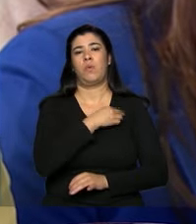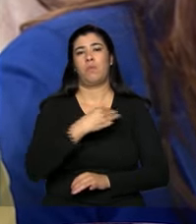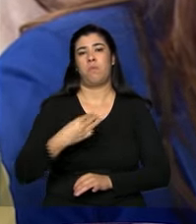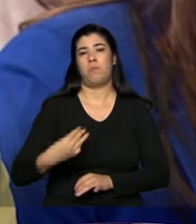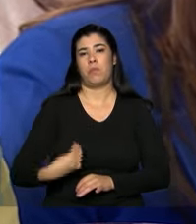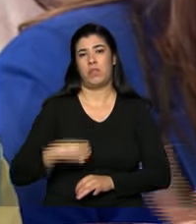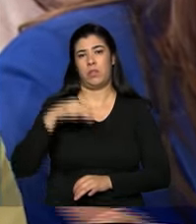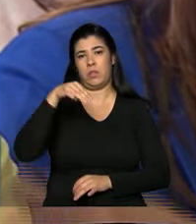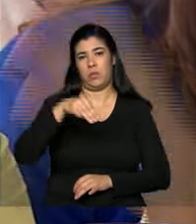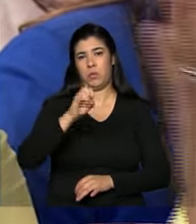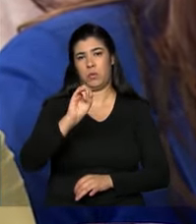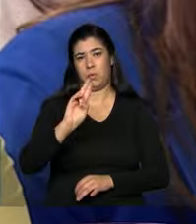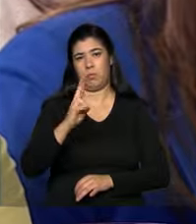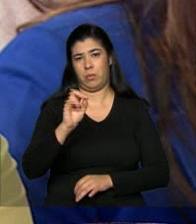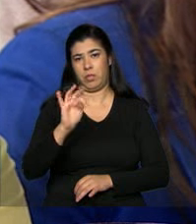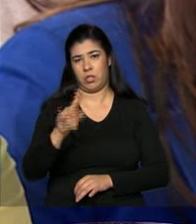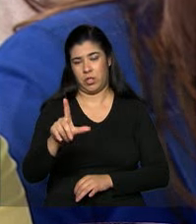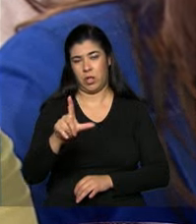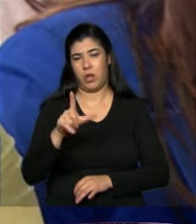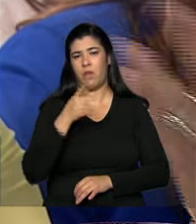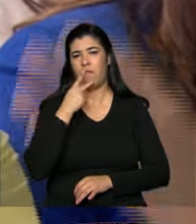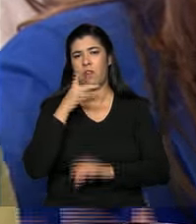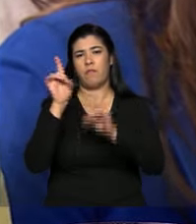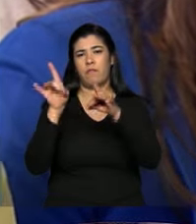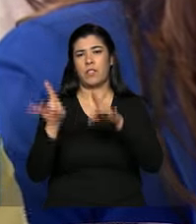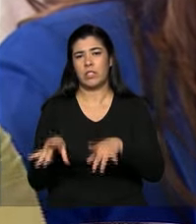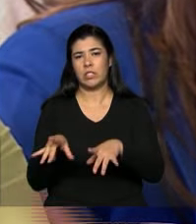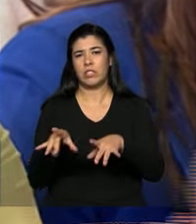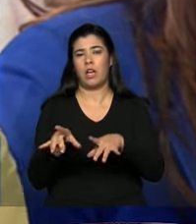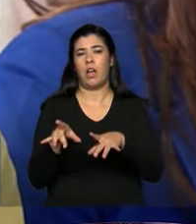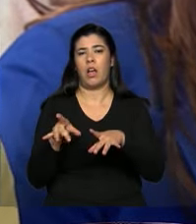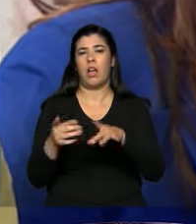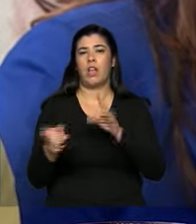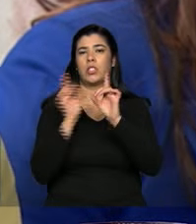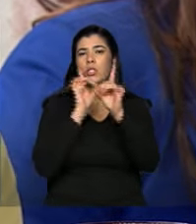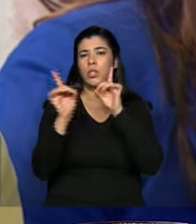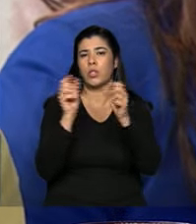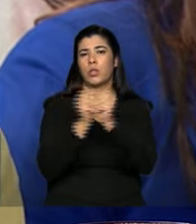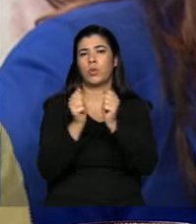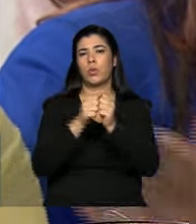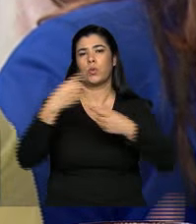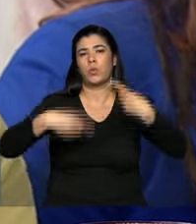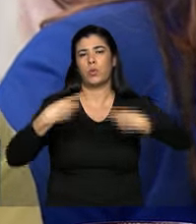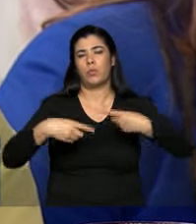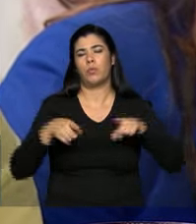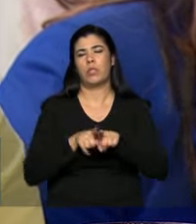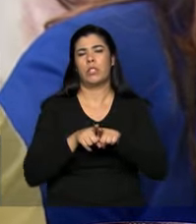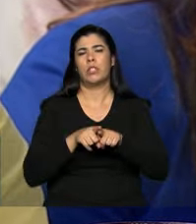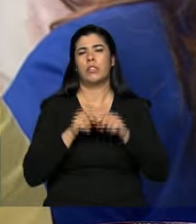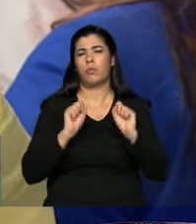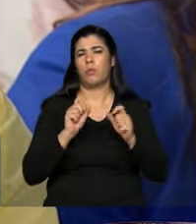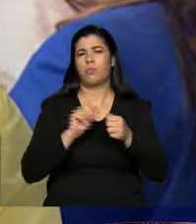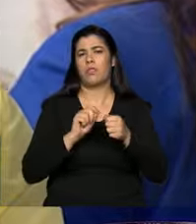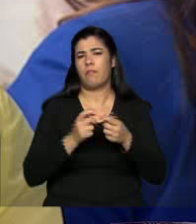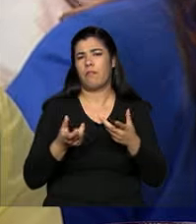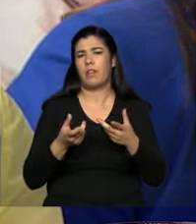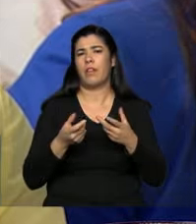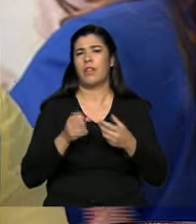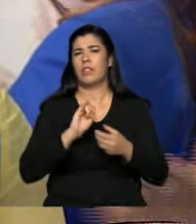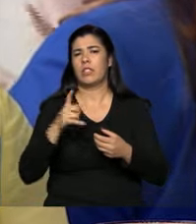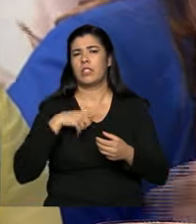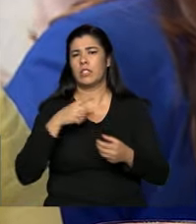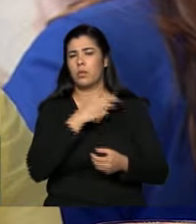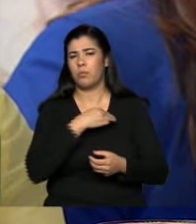articulação política se isso em algum momento foi discutido e se seria possível fazer toda essa discussão sem a participação do